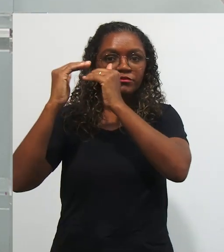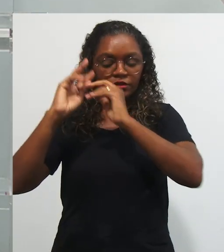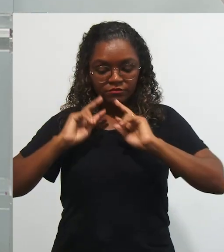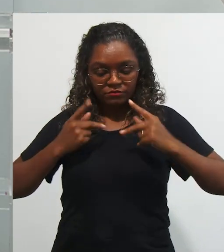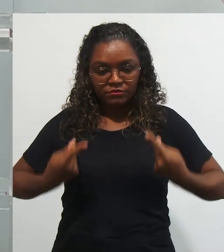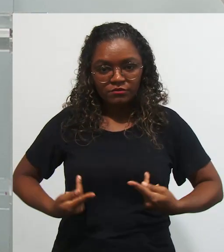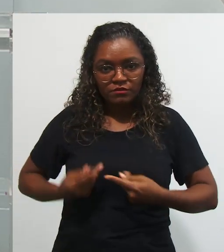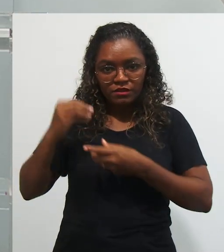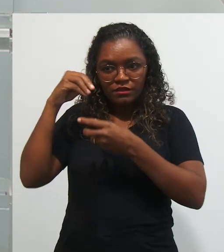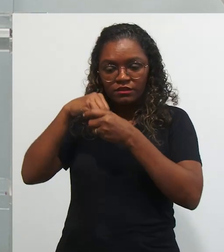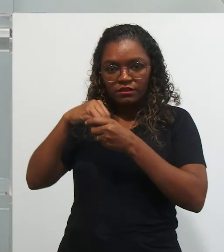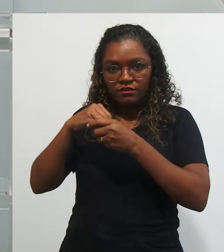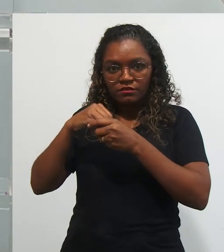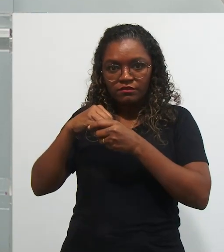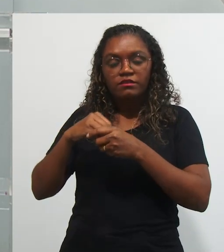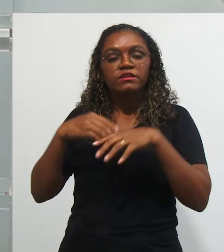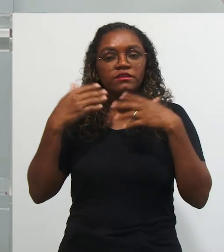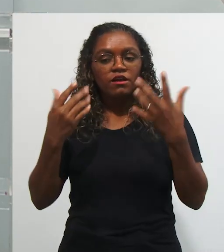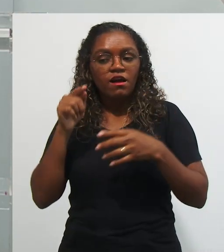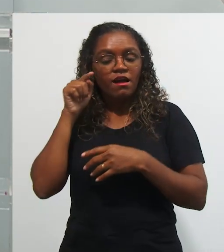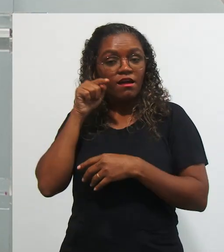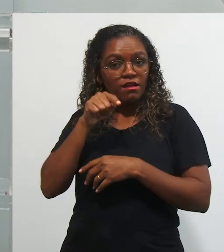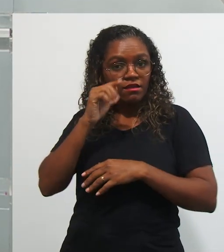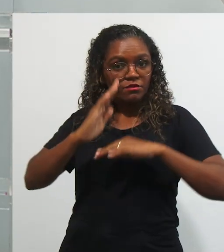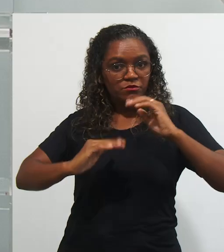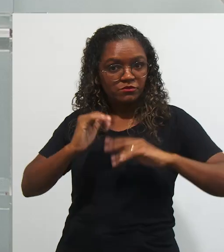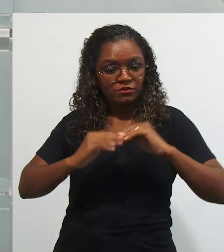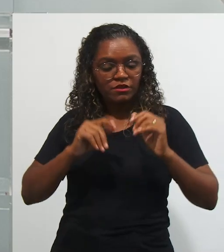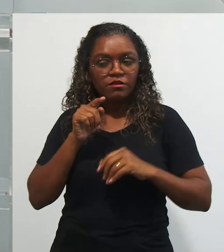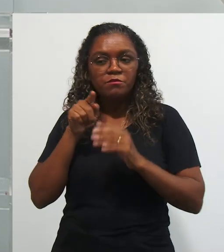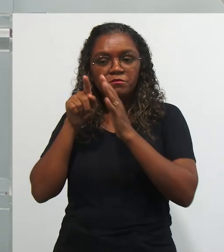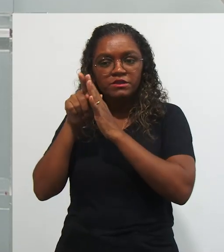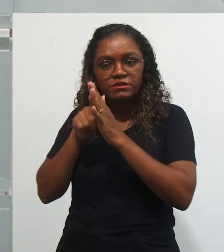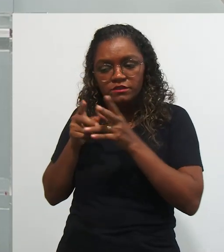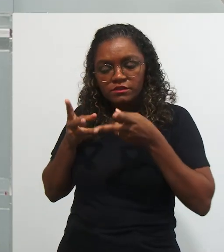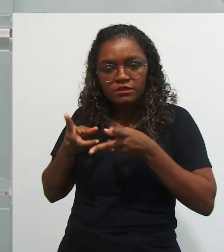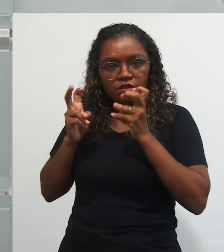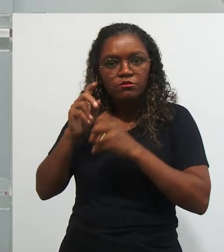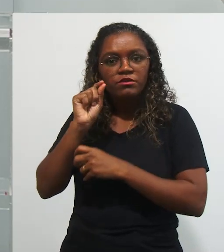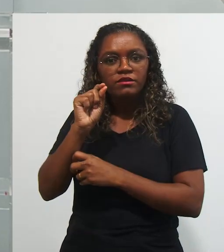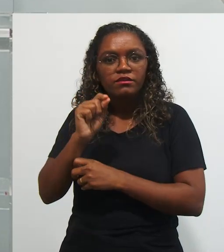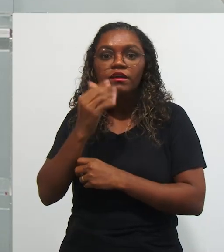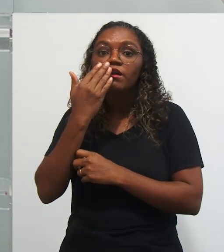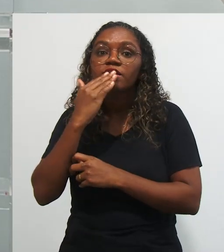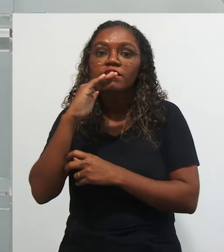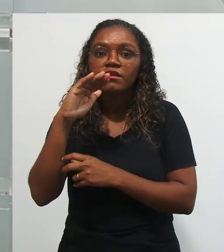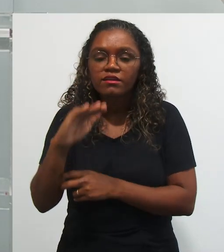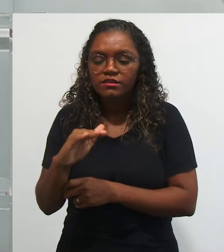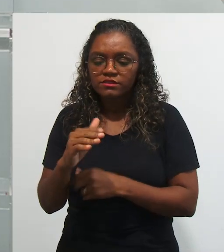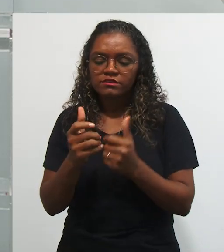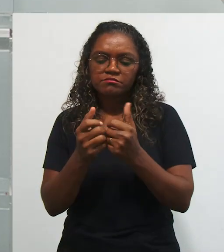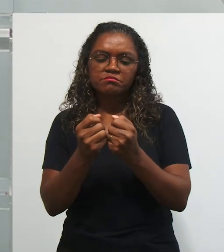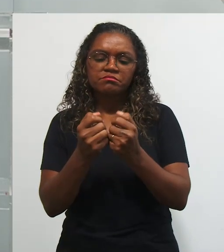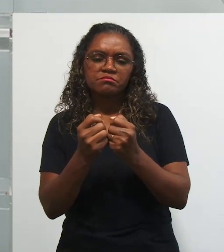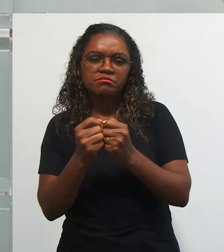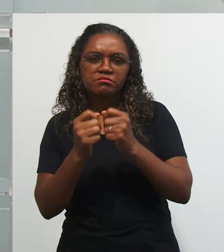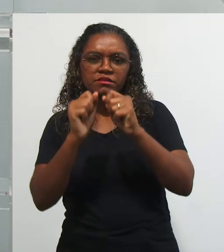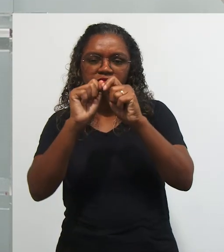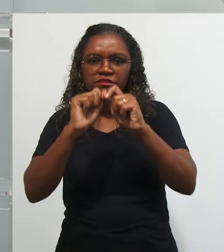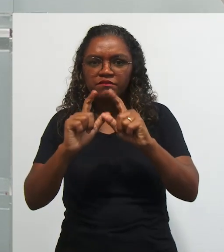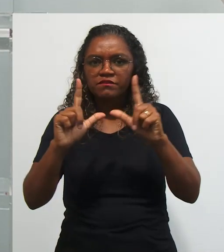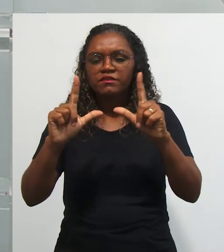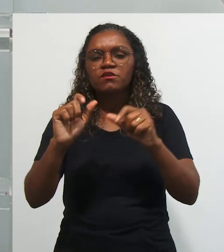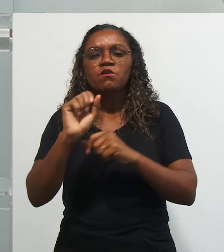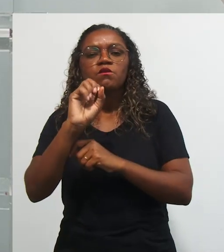nesse desenvolvimento ele identifica que tanto mais tempo uma criança fica exposto à tela,